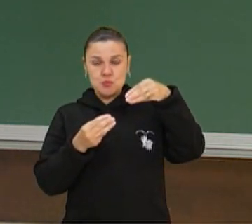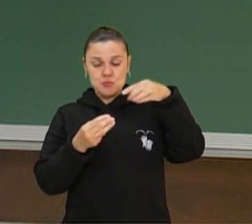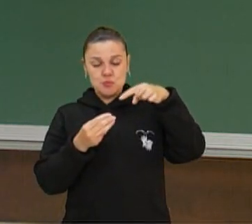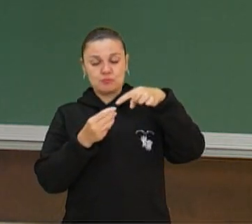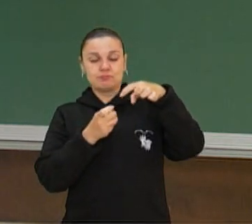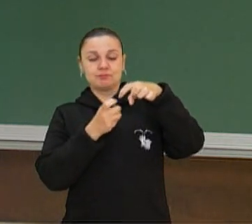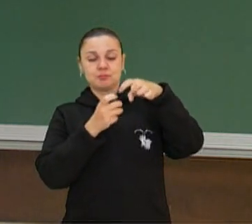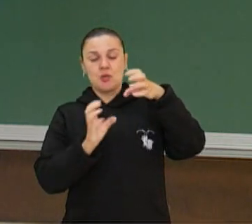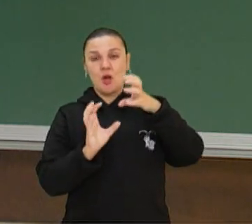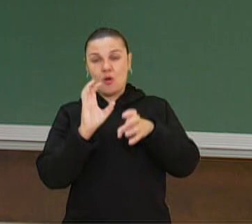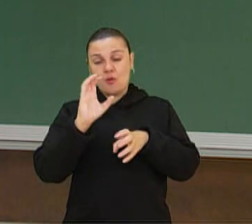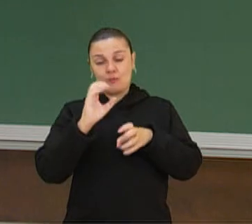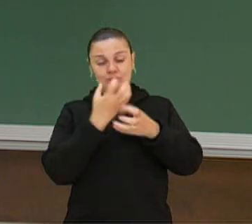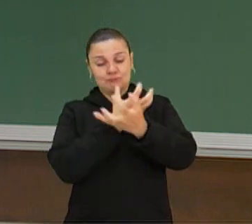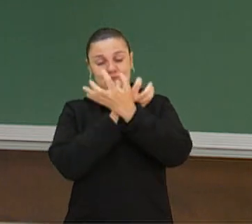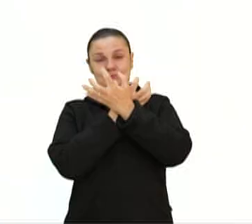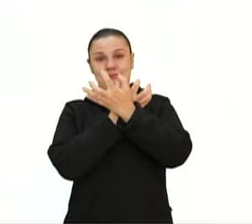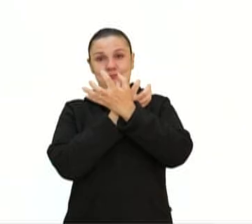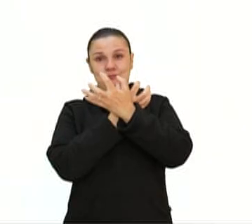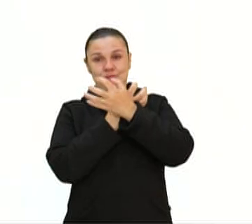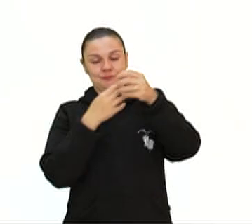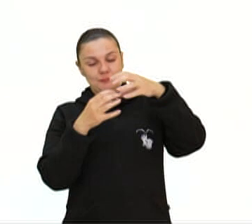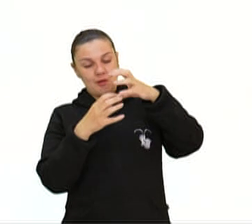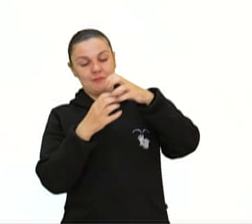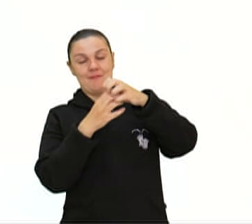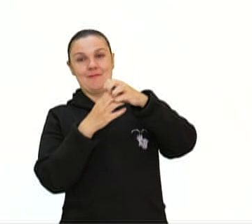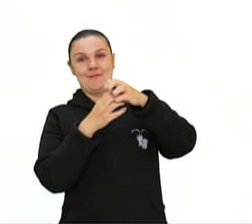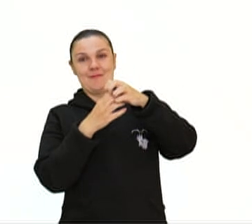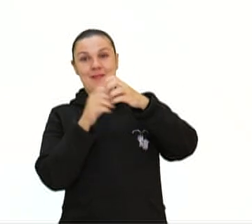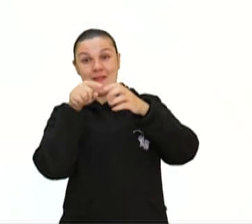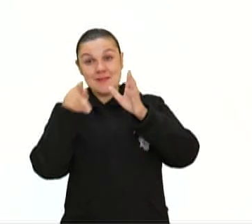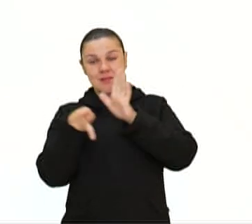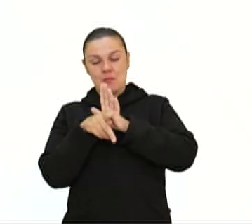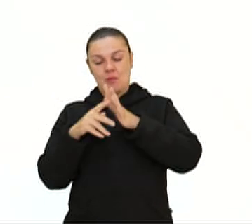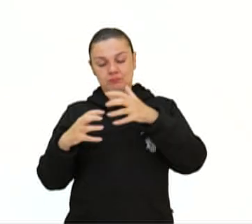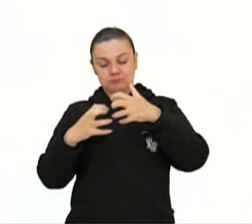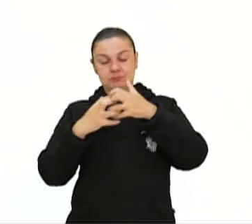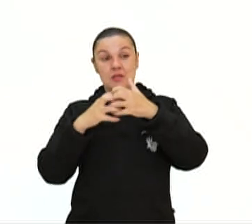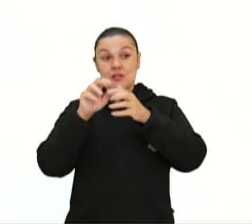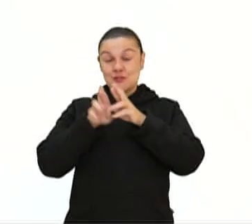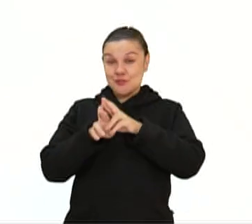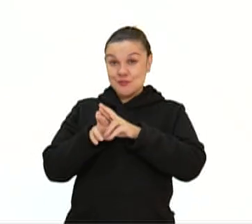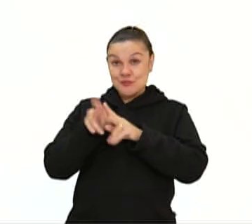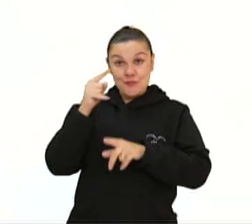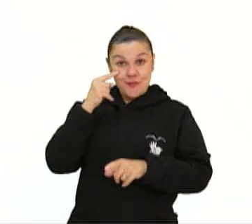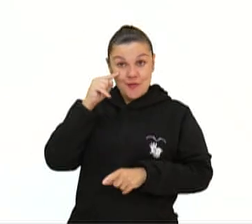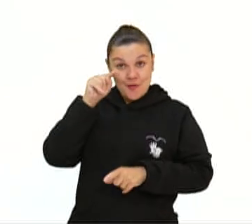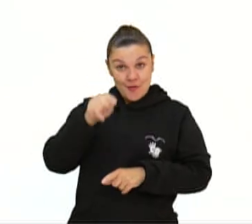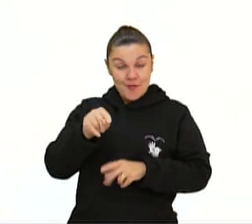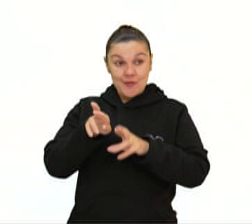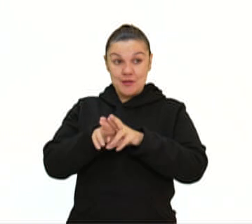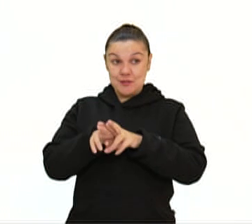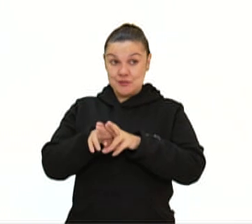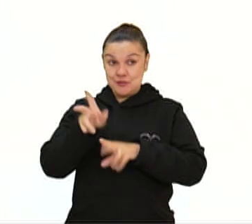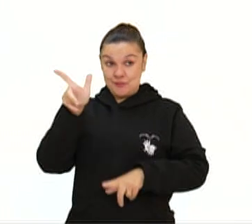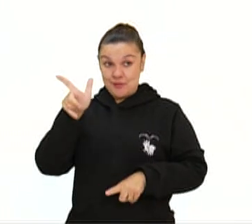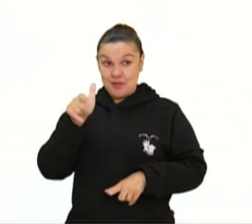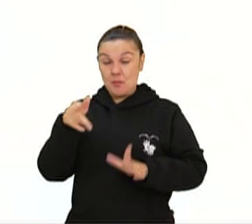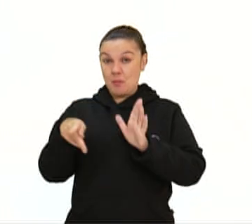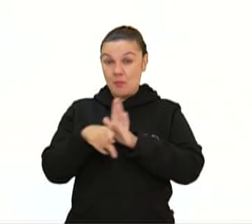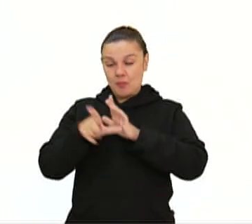ao osso. Tá? Então, eles são muito importantes para fazer essa ligação. Diferente, pessoal, olha só, diferente